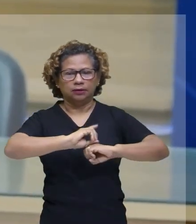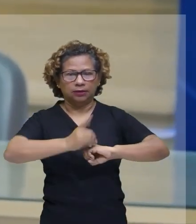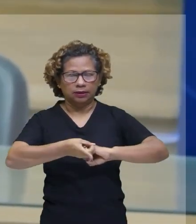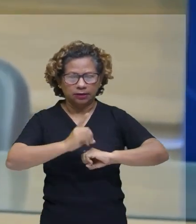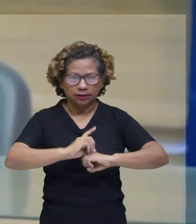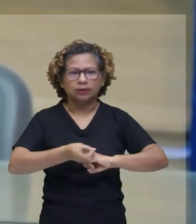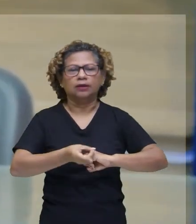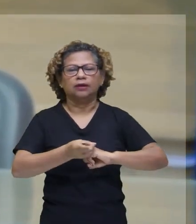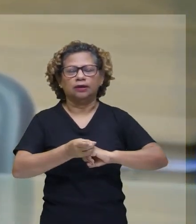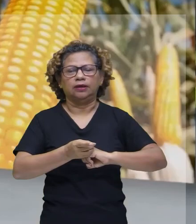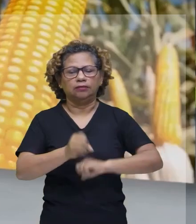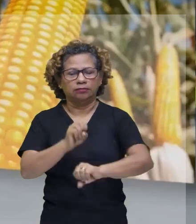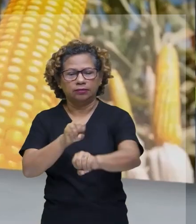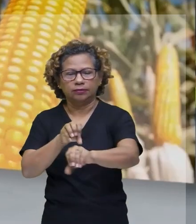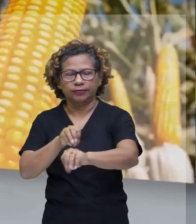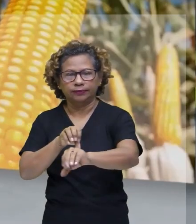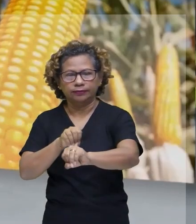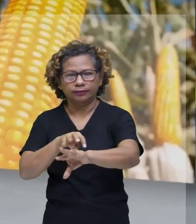conteúdos educativos.